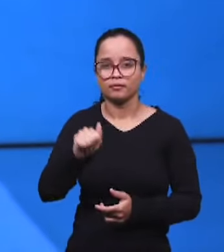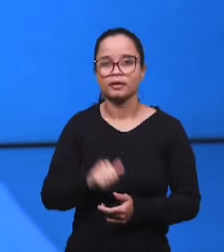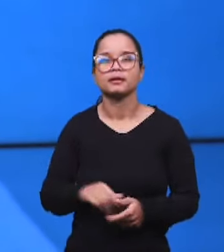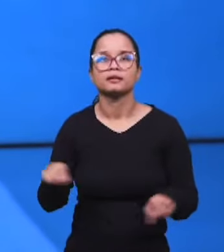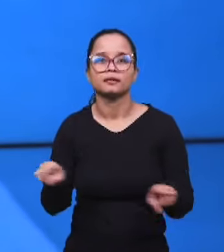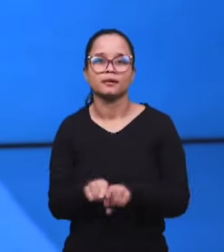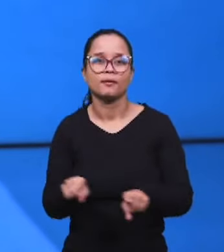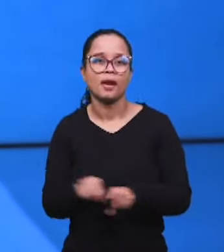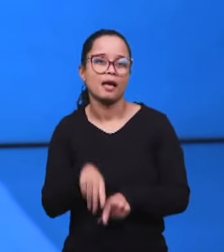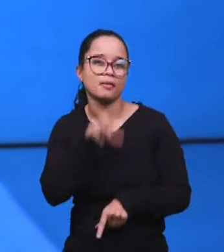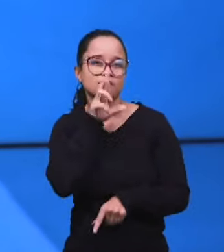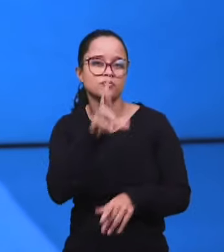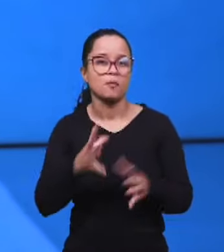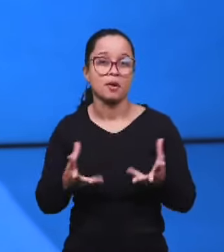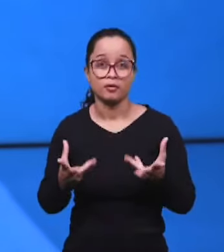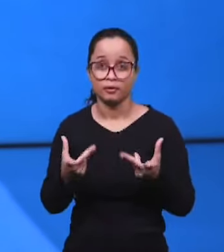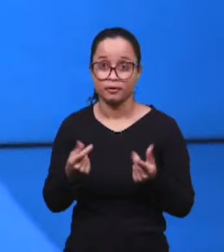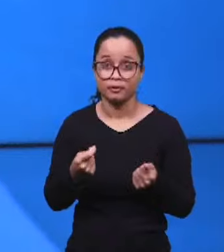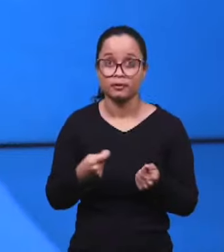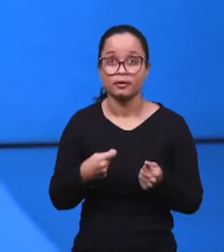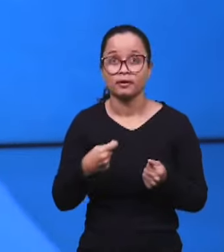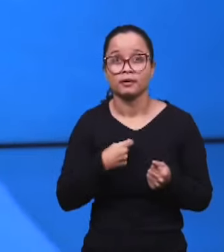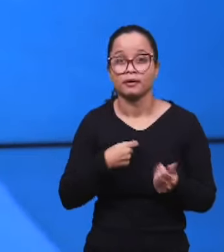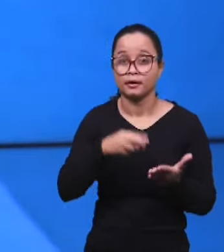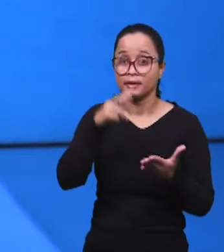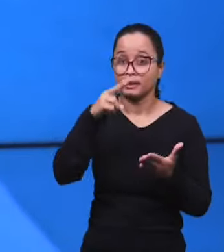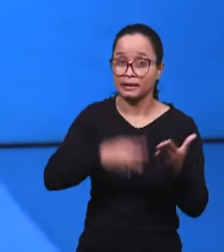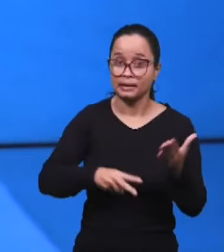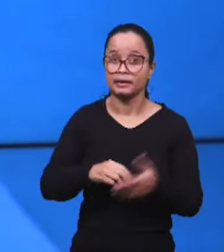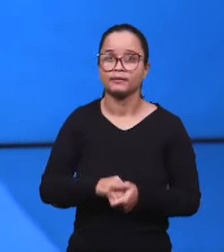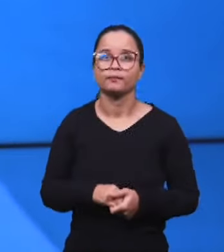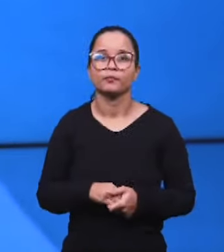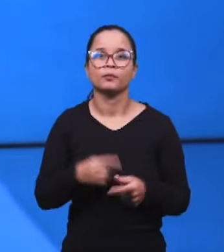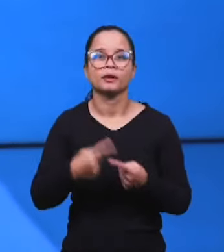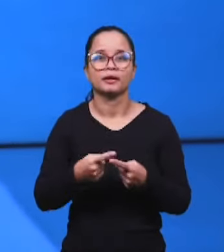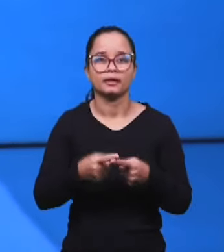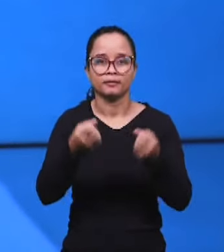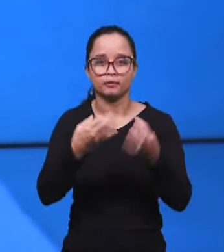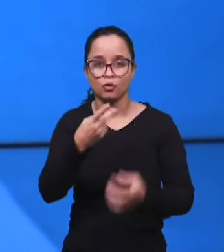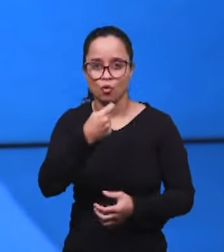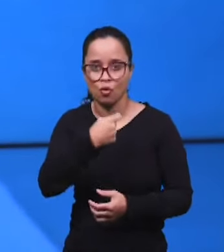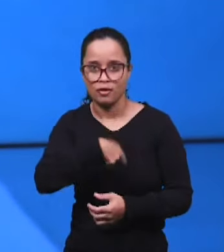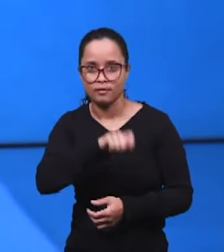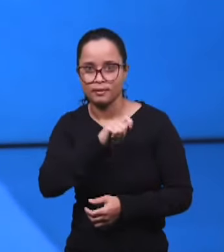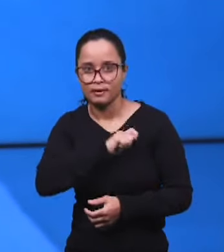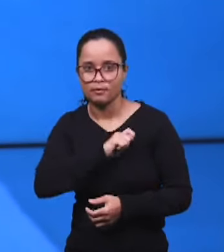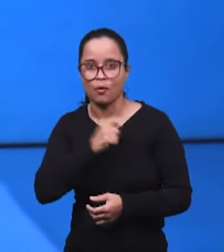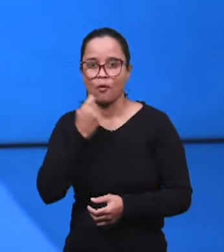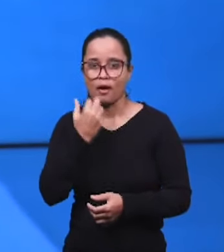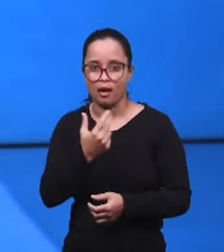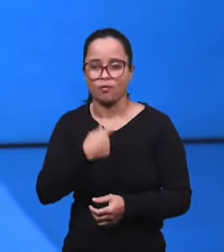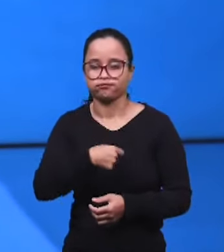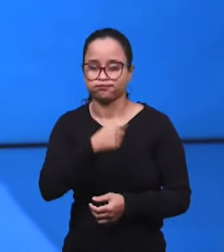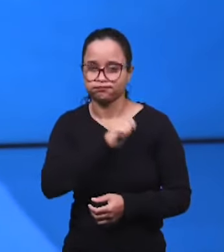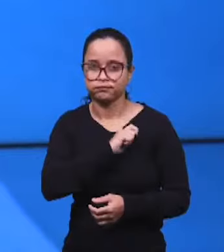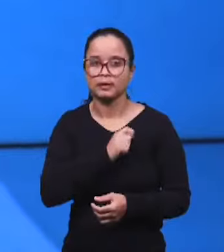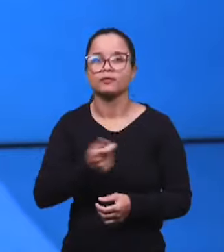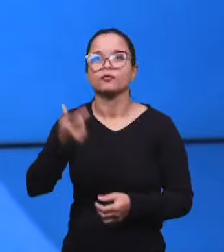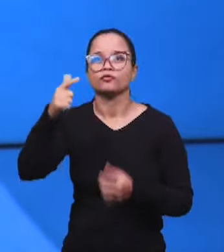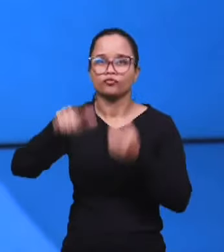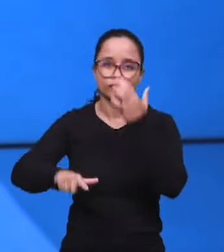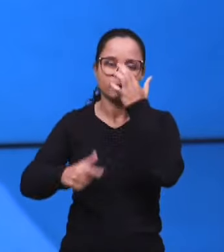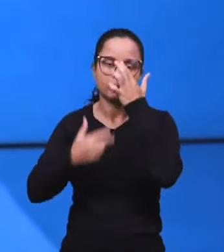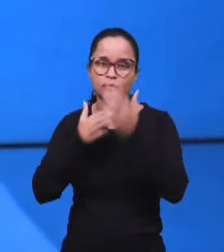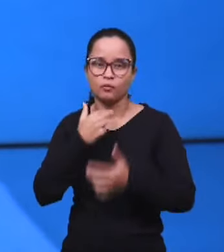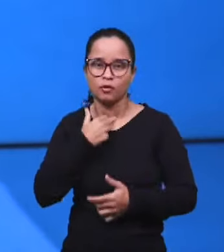resposta também maravilhosa, porque eu quero até ler aqui, porque ela falou em espanhol, e nós vamos aqui repetir para aqueles irmãos que não puderam